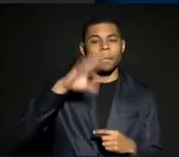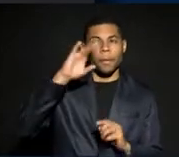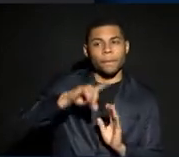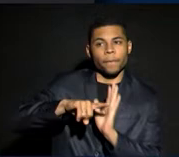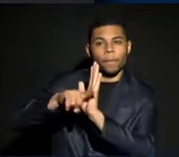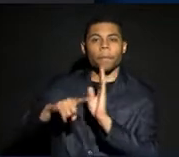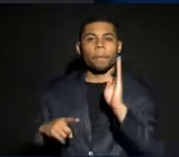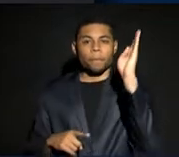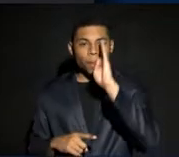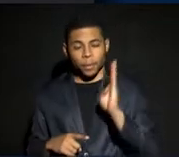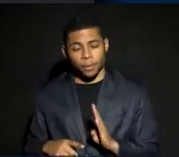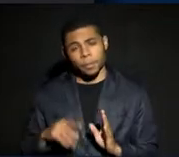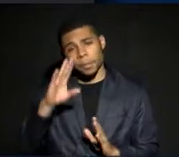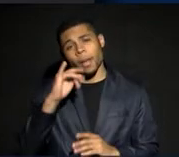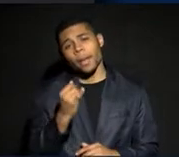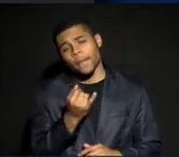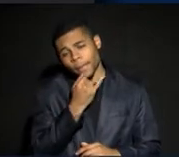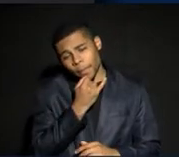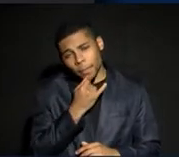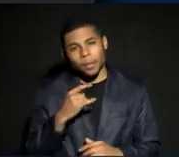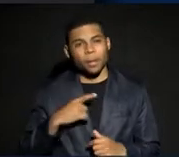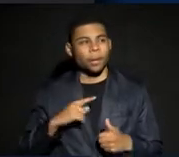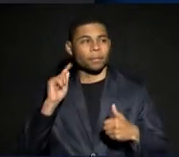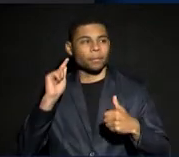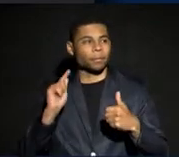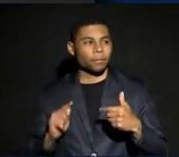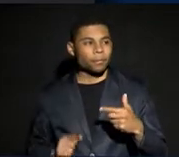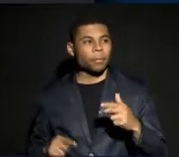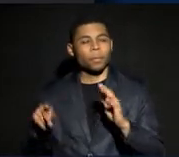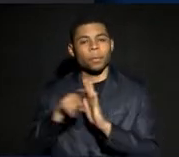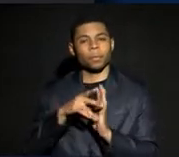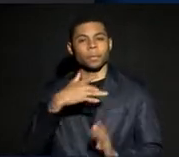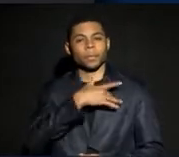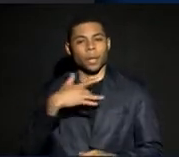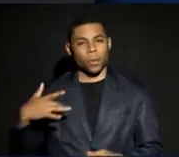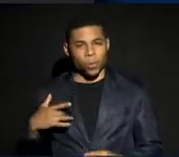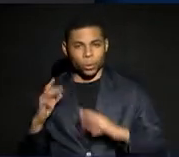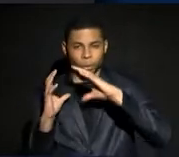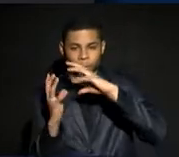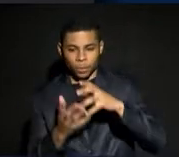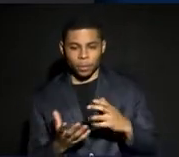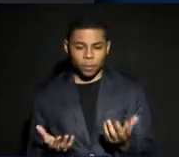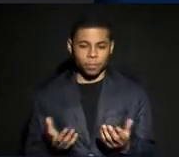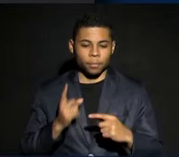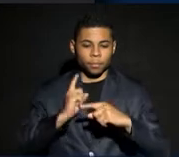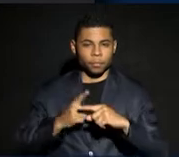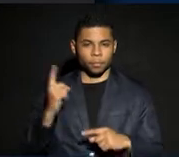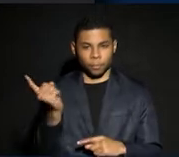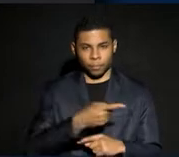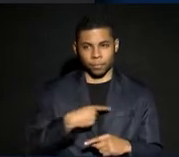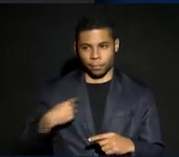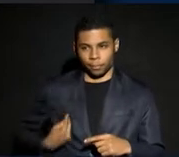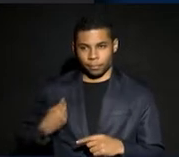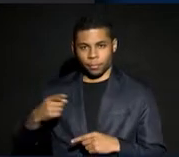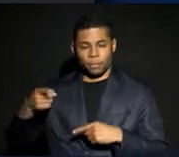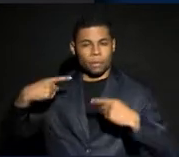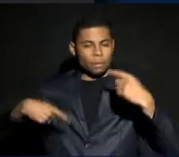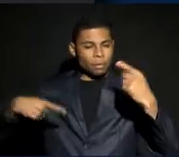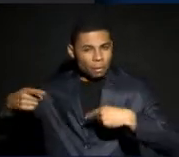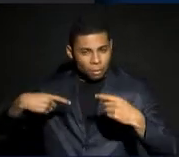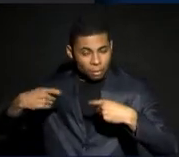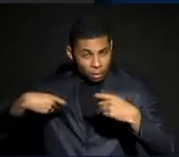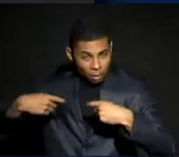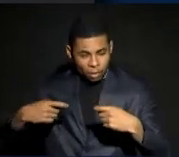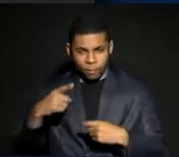favorecem o Brasil, infelizmente, em detrimento da saúde do planeta, porque nós estamos numa guerra, ninguém